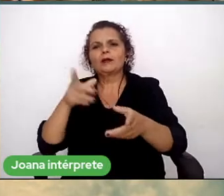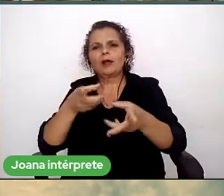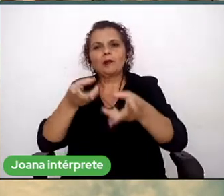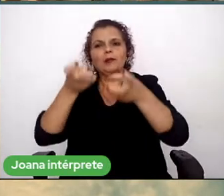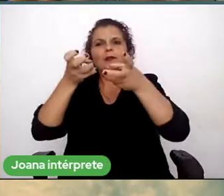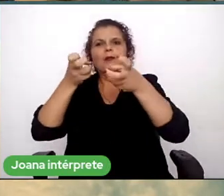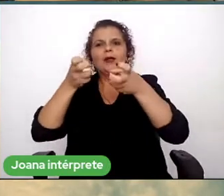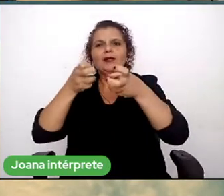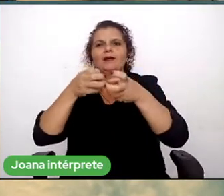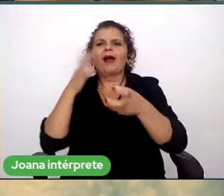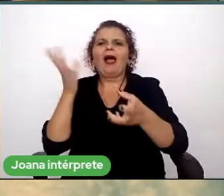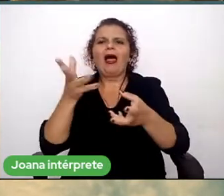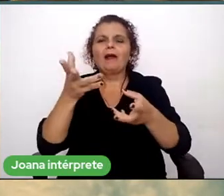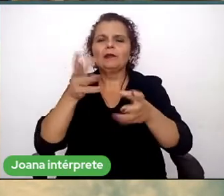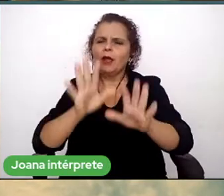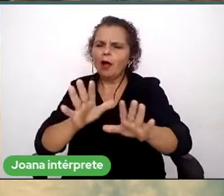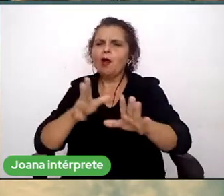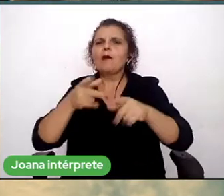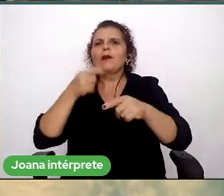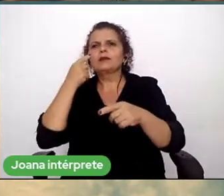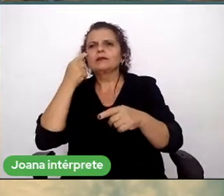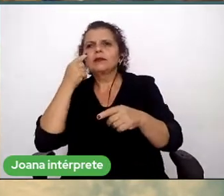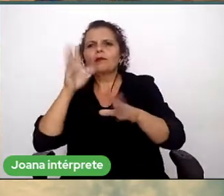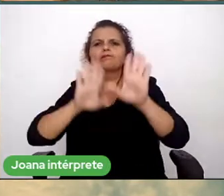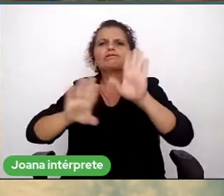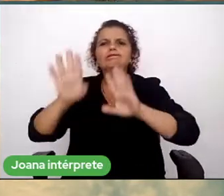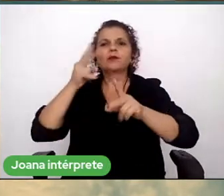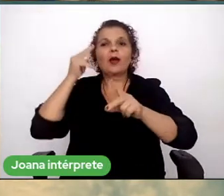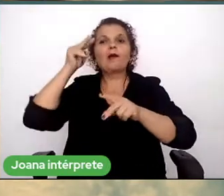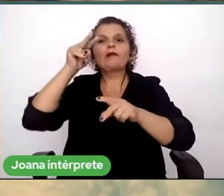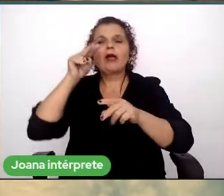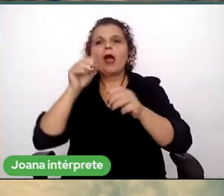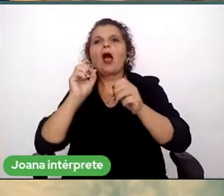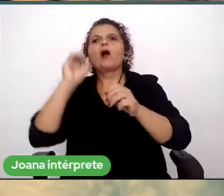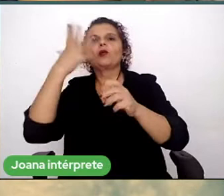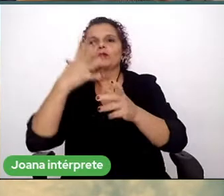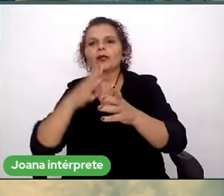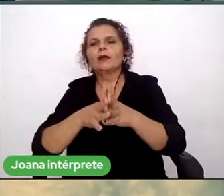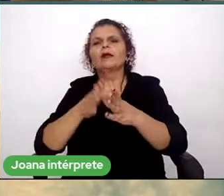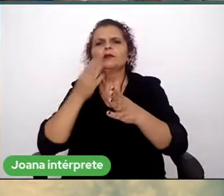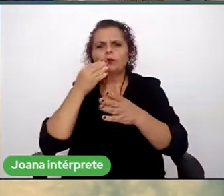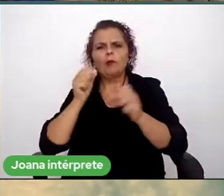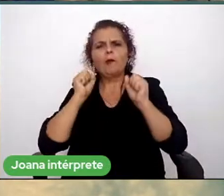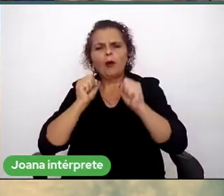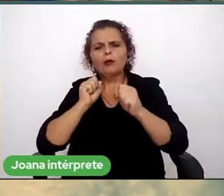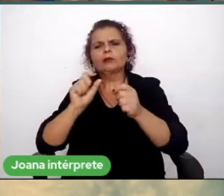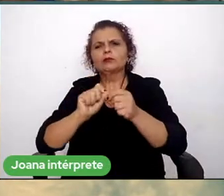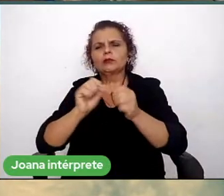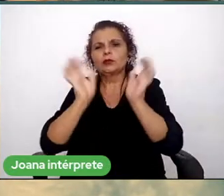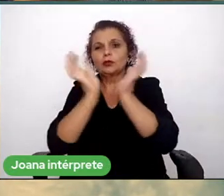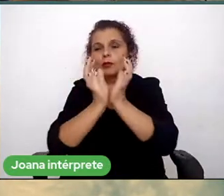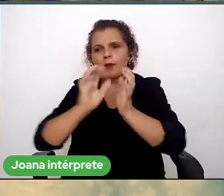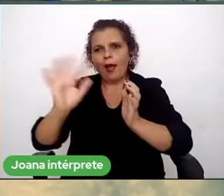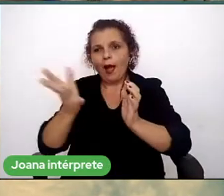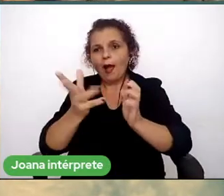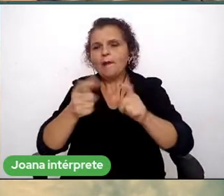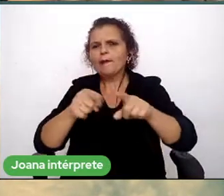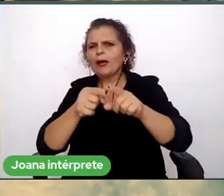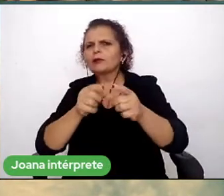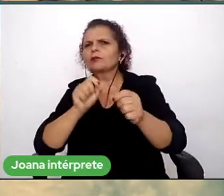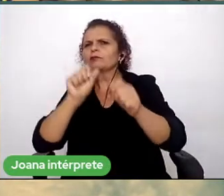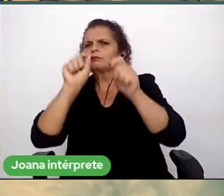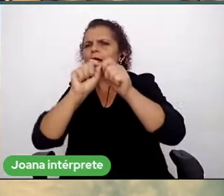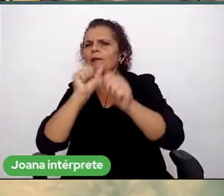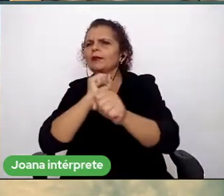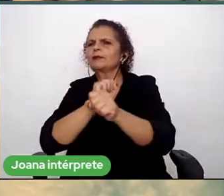importante do que velocidade Então não é não sou praticante passando para curtir entregar cada vez mais rápido para saber em que momento o que que a gente consegue